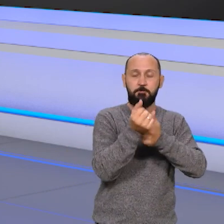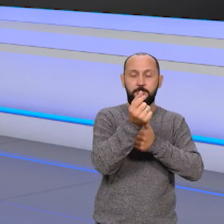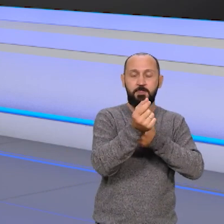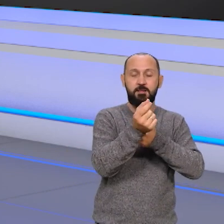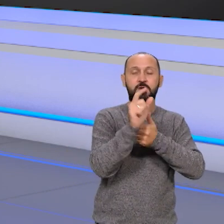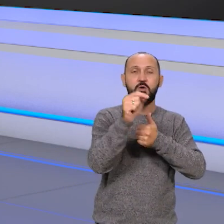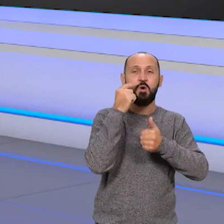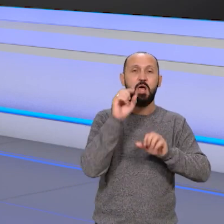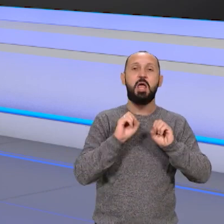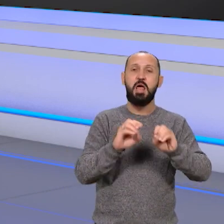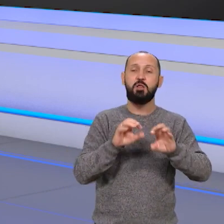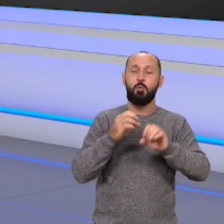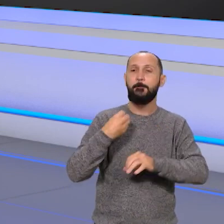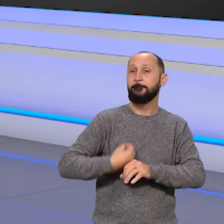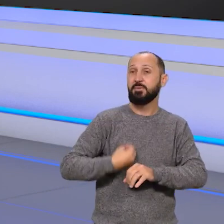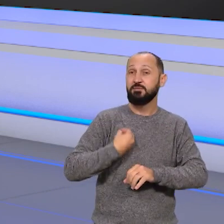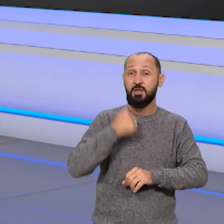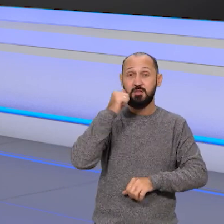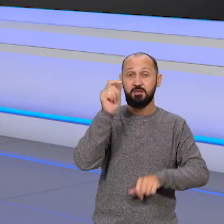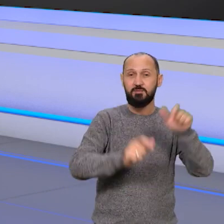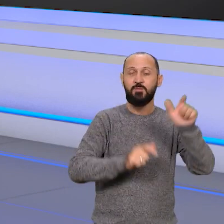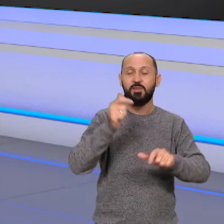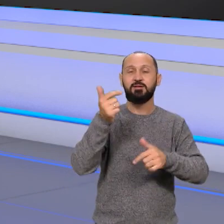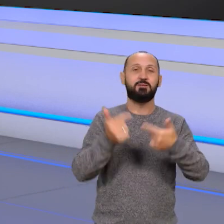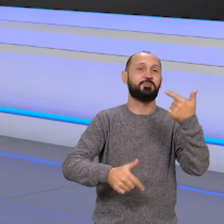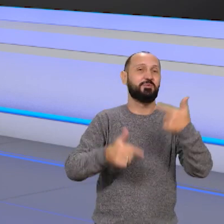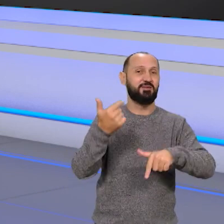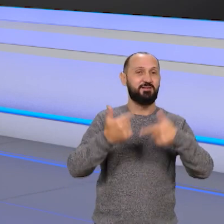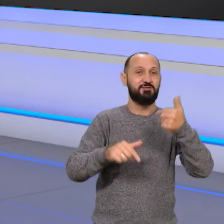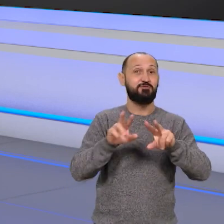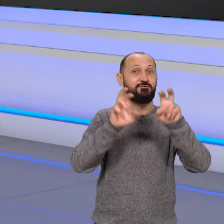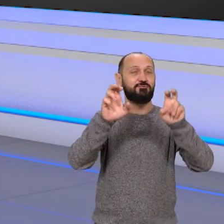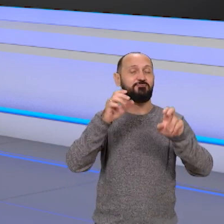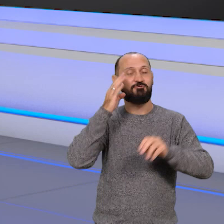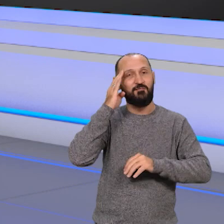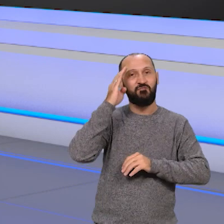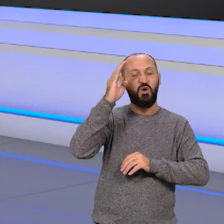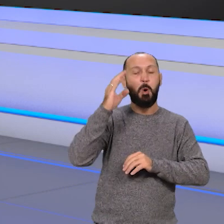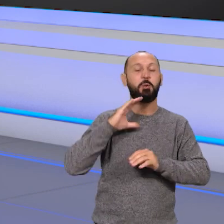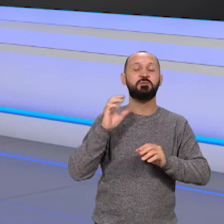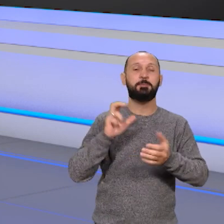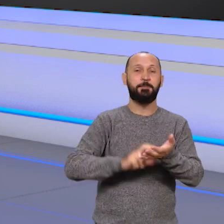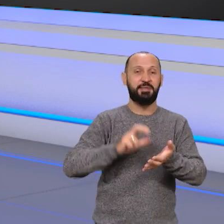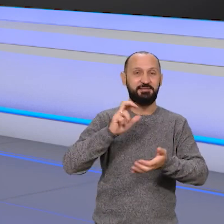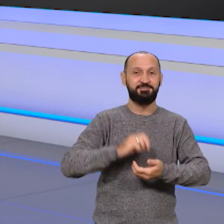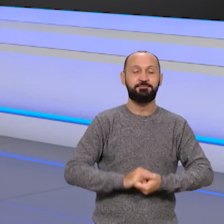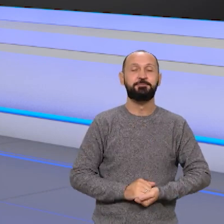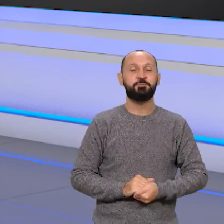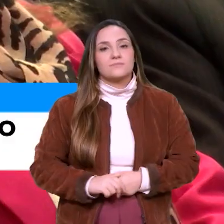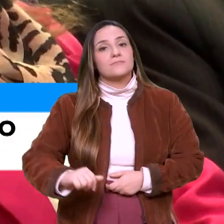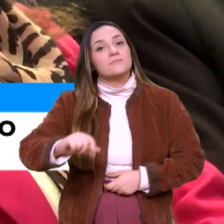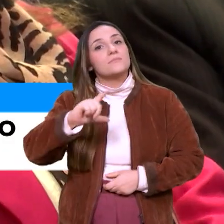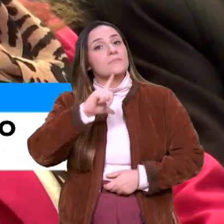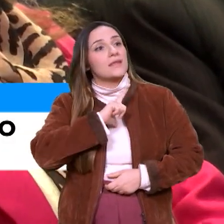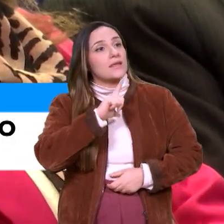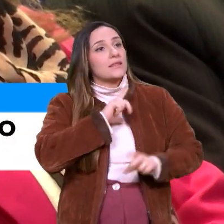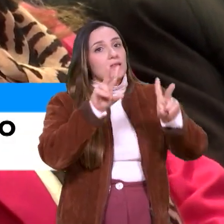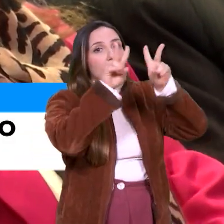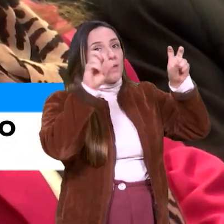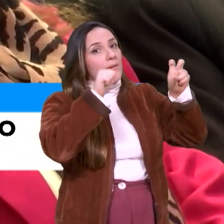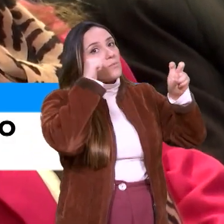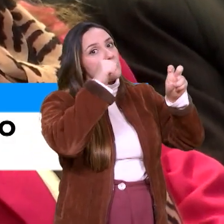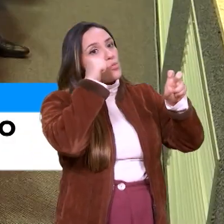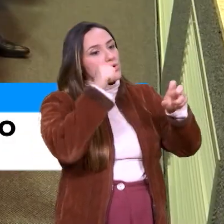do Estado. Educação e participação das mulheres na política foram os destaques do período da manhã. Mulheres